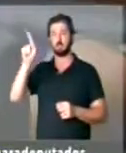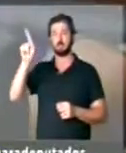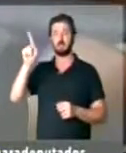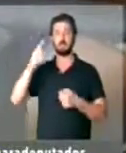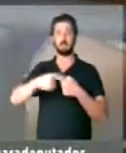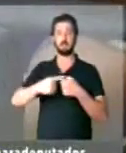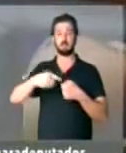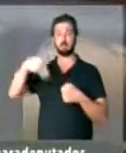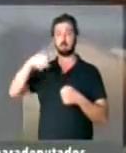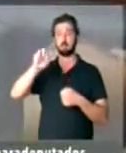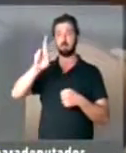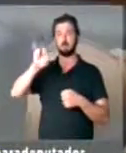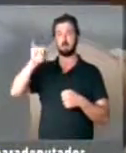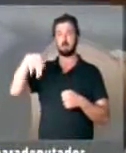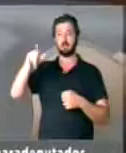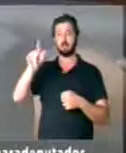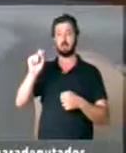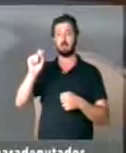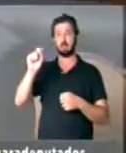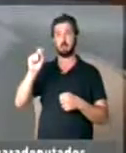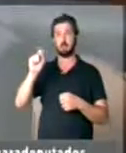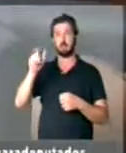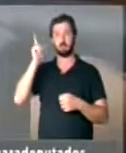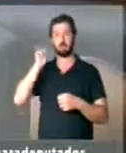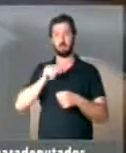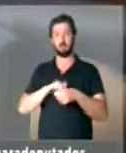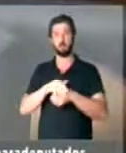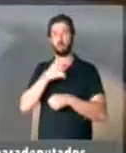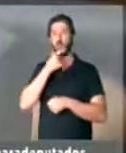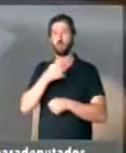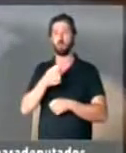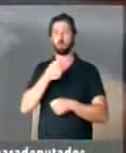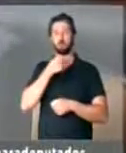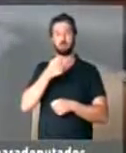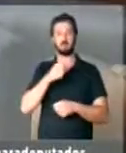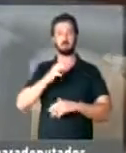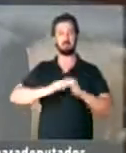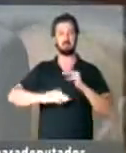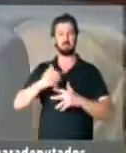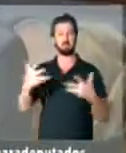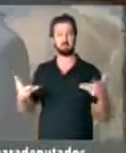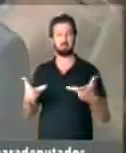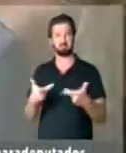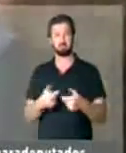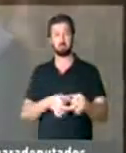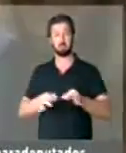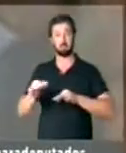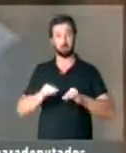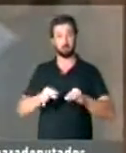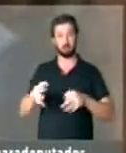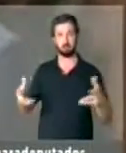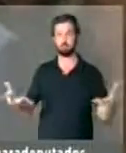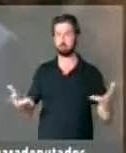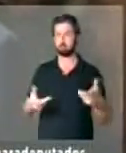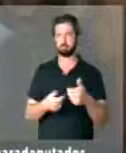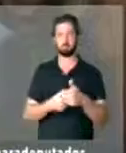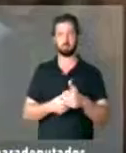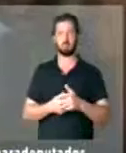de ontem. Jornalista preparado, respeitado, profissional da melhor